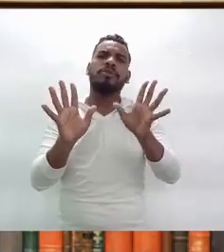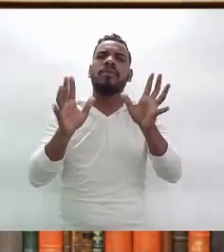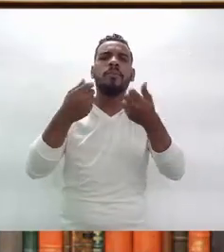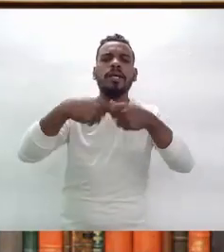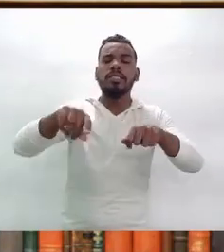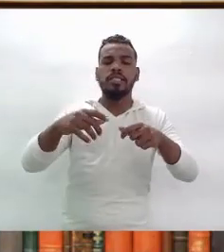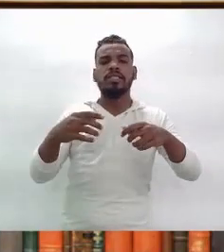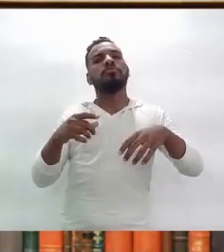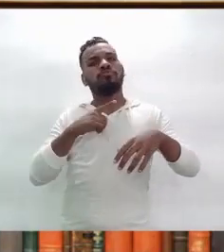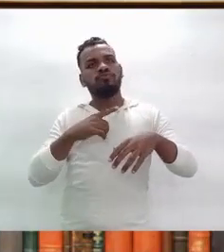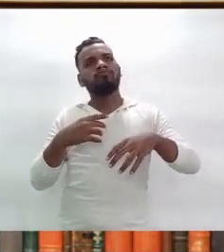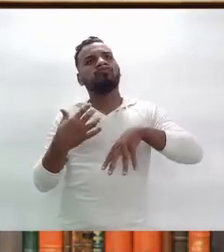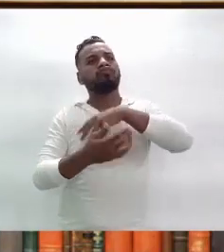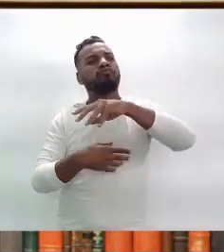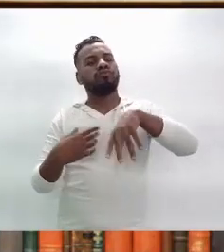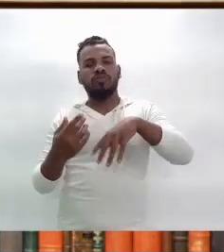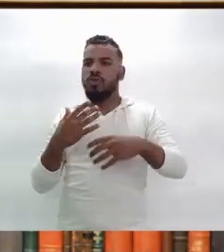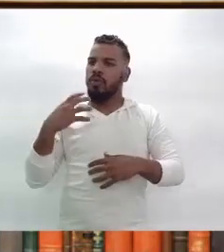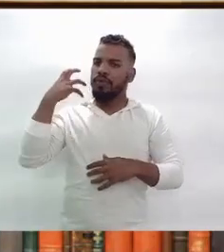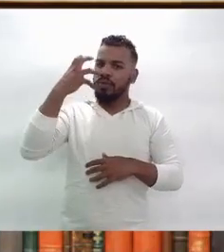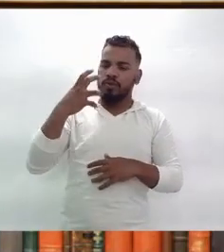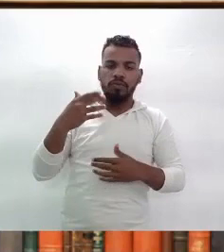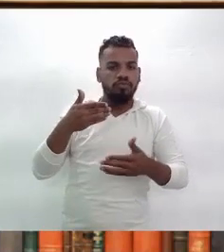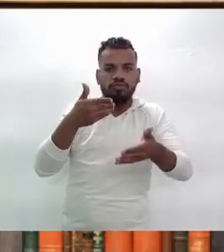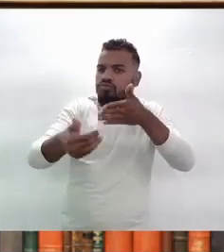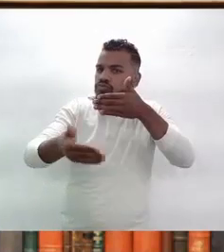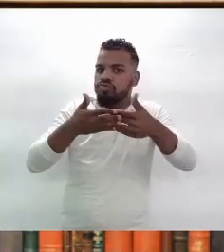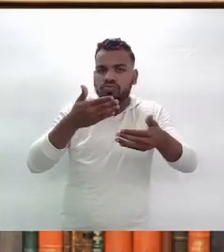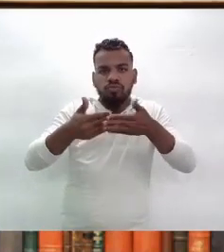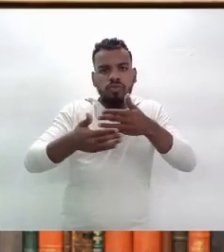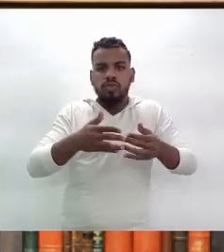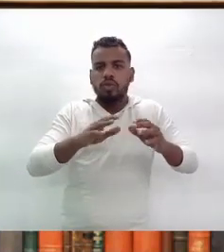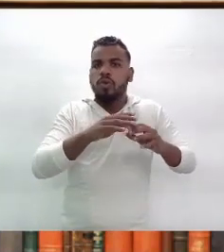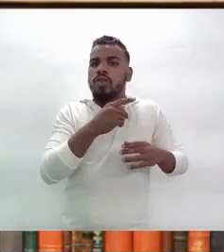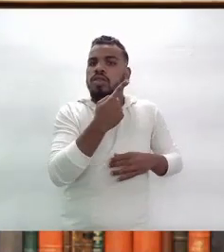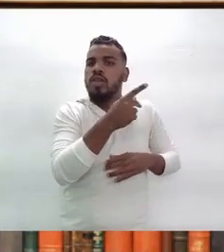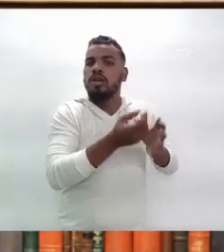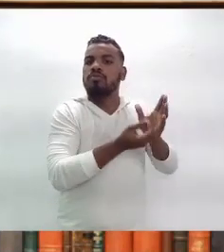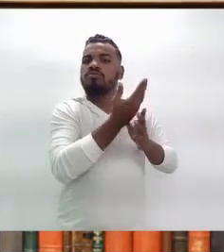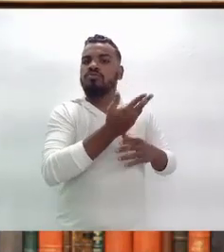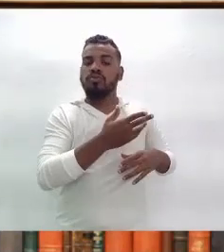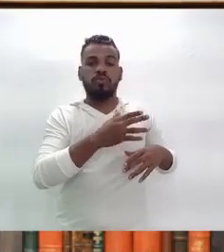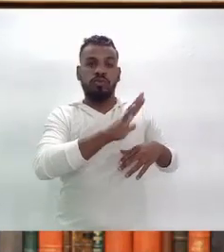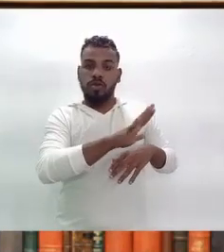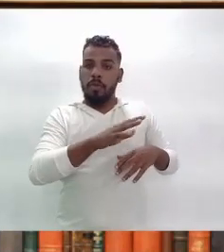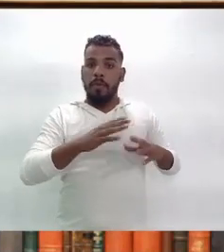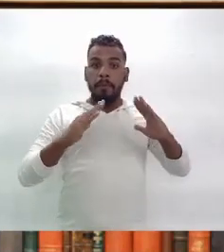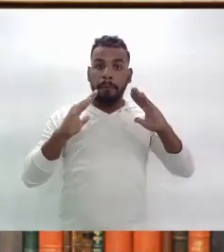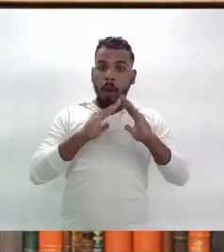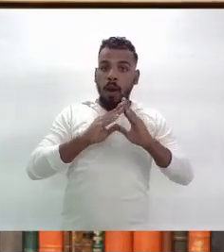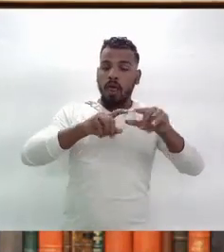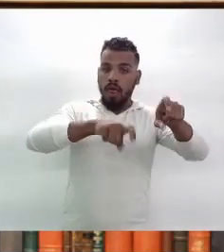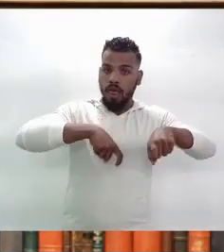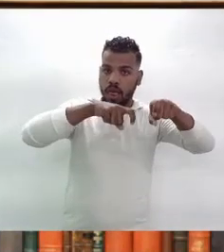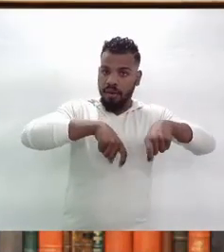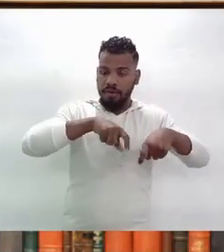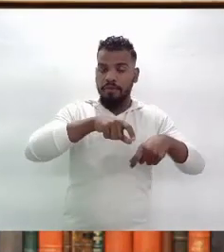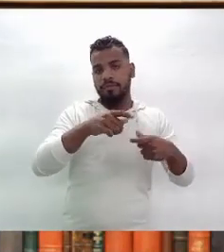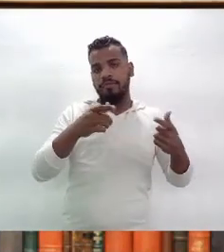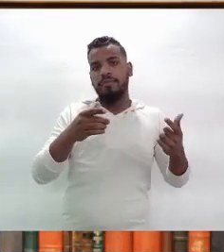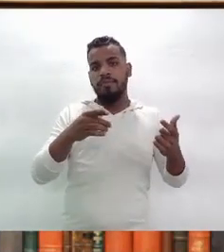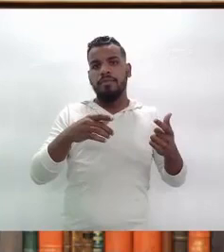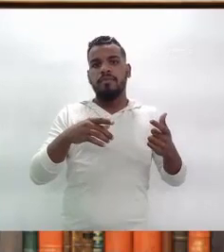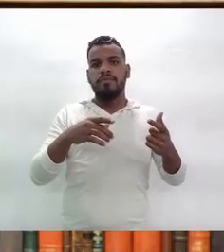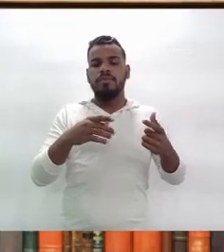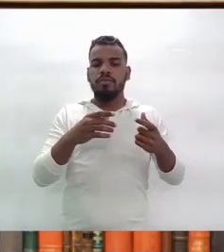maracatu, eles têm interesse pela musicalidade, independente da instituição, viu, prof? Seja ela rural, porque eu trabalhei, a gente